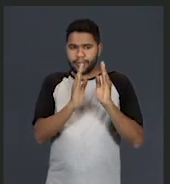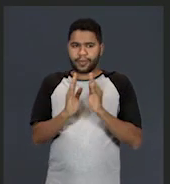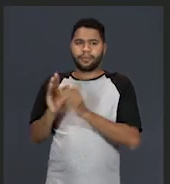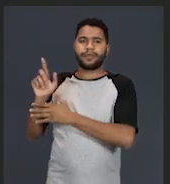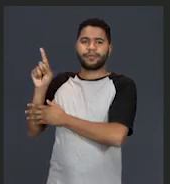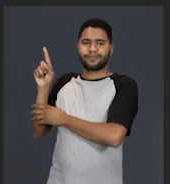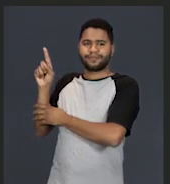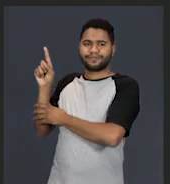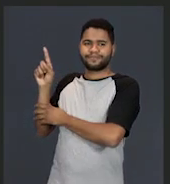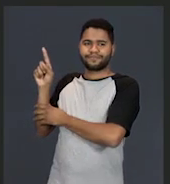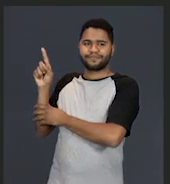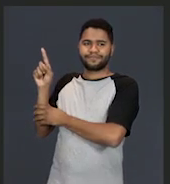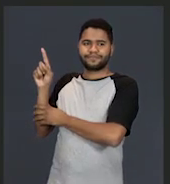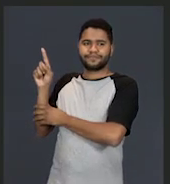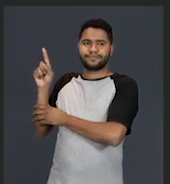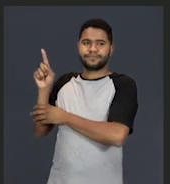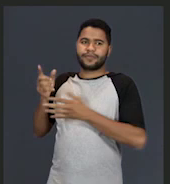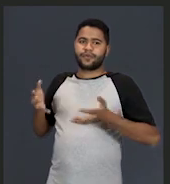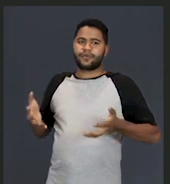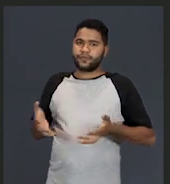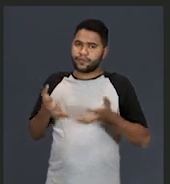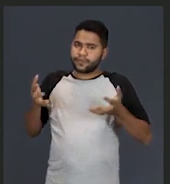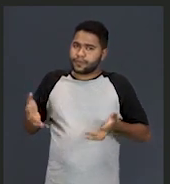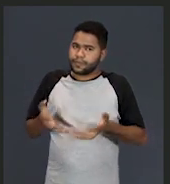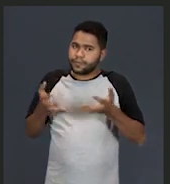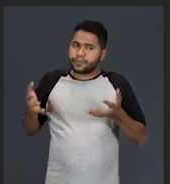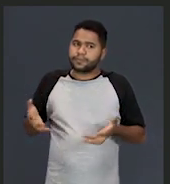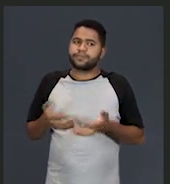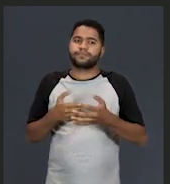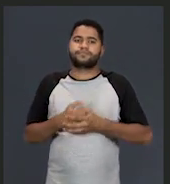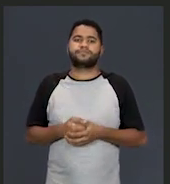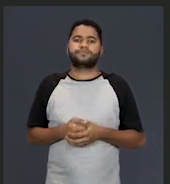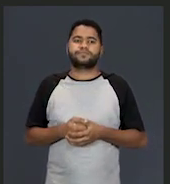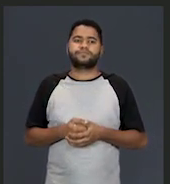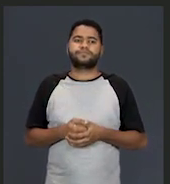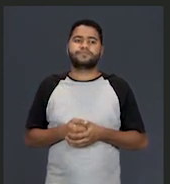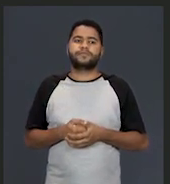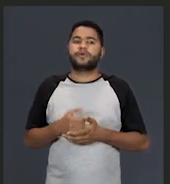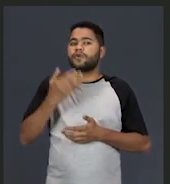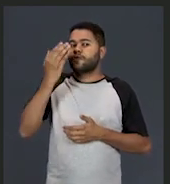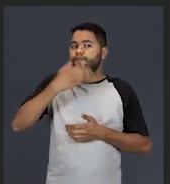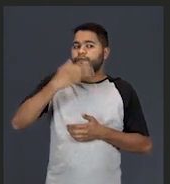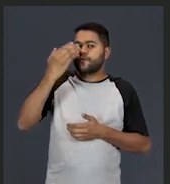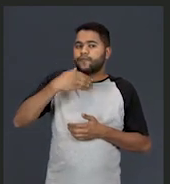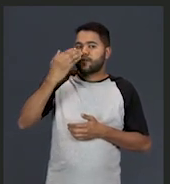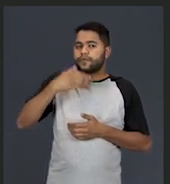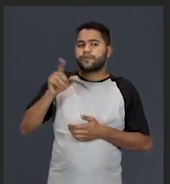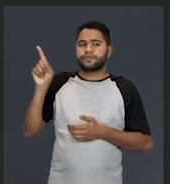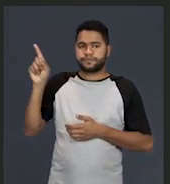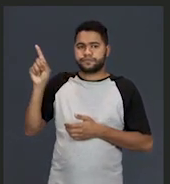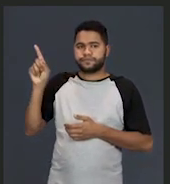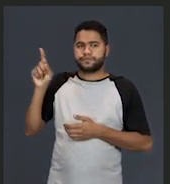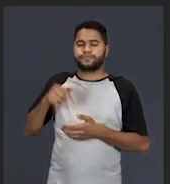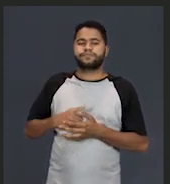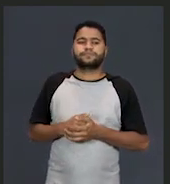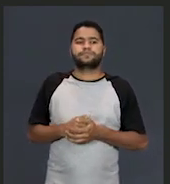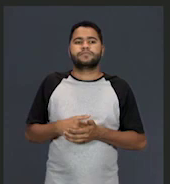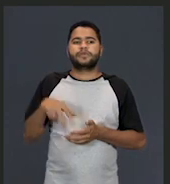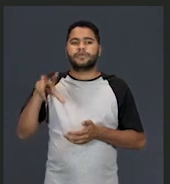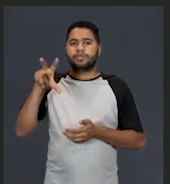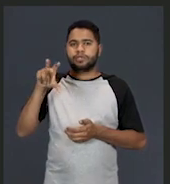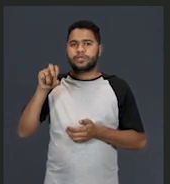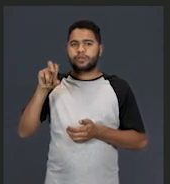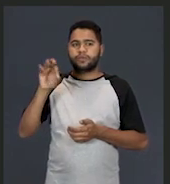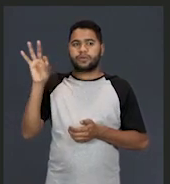olha, os vegetais, tá vendo aqui? As frutas, pegando aí 50%